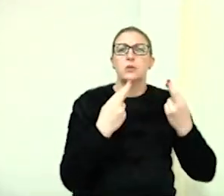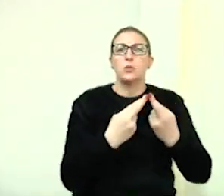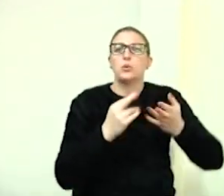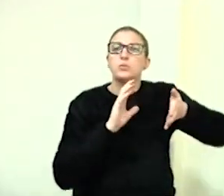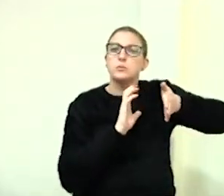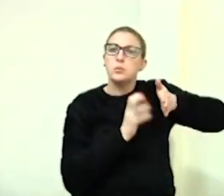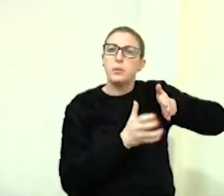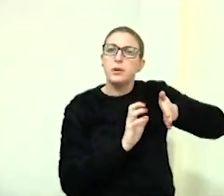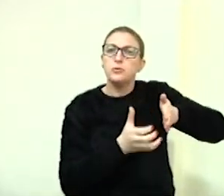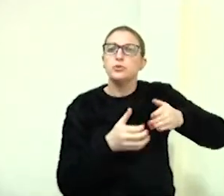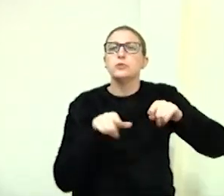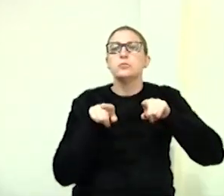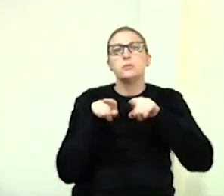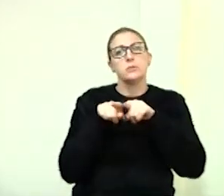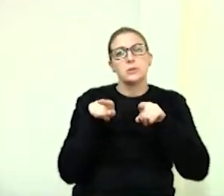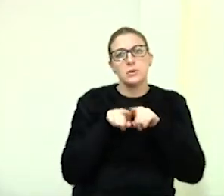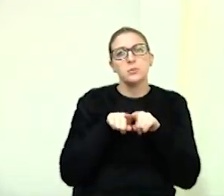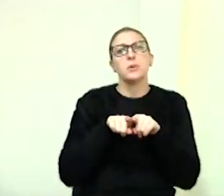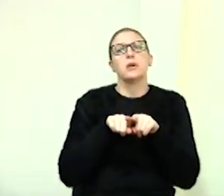pressuposto.